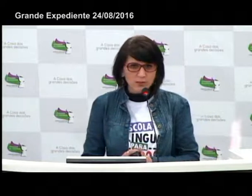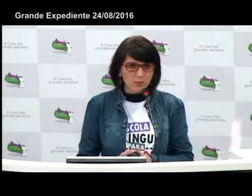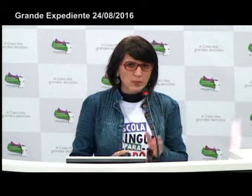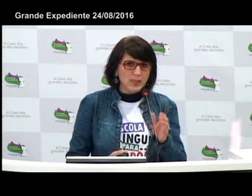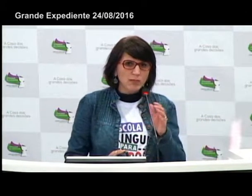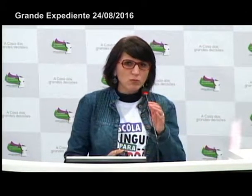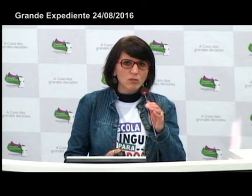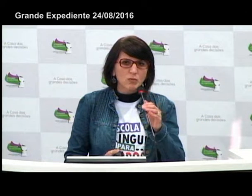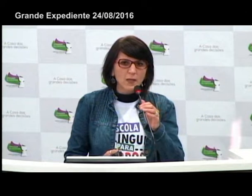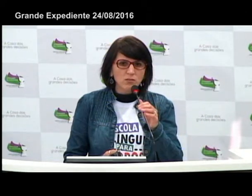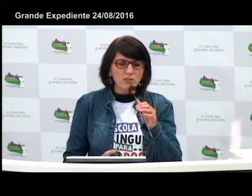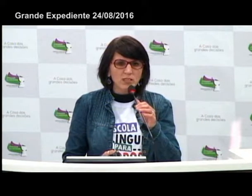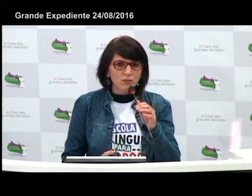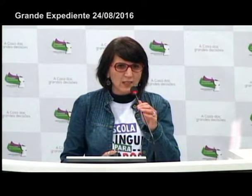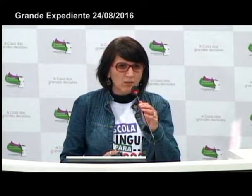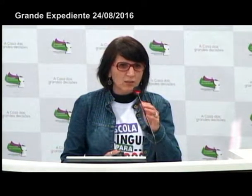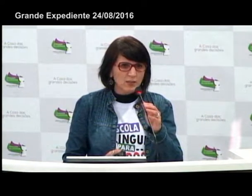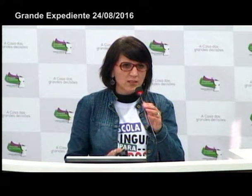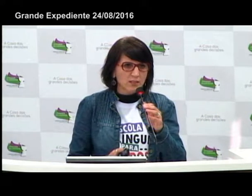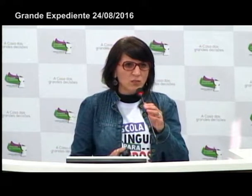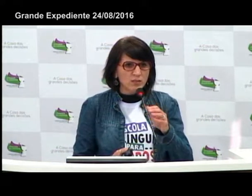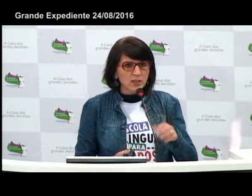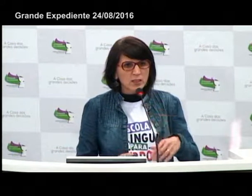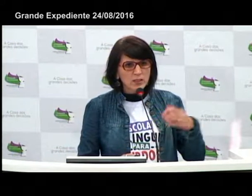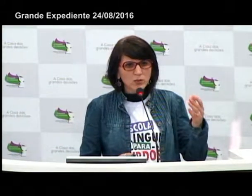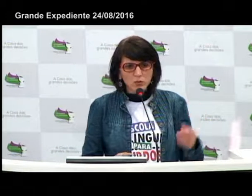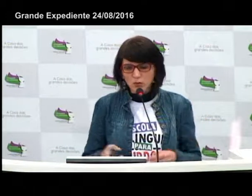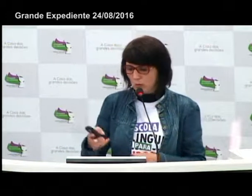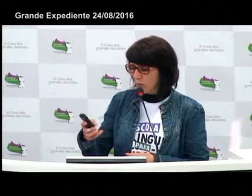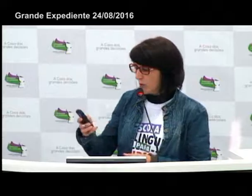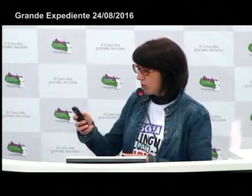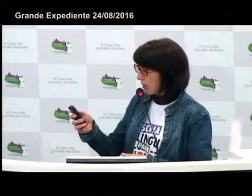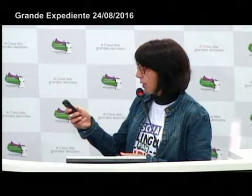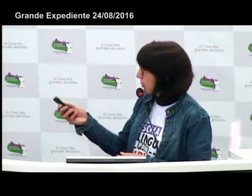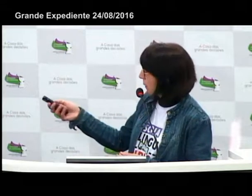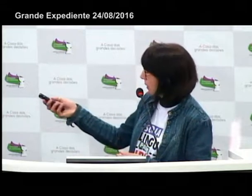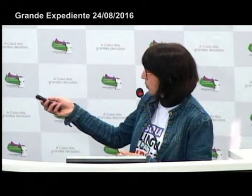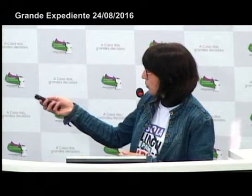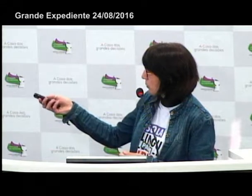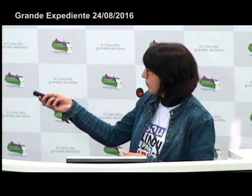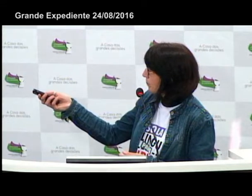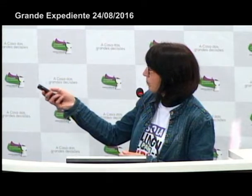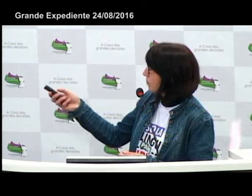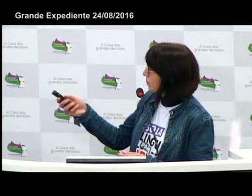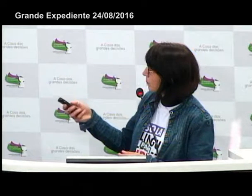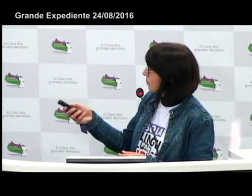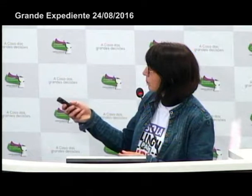de acessibilidade nos espaços que, de fato, são acessíveis em todos os seus aspectos.